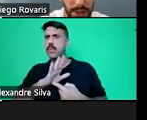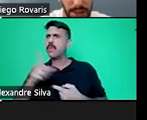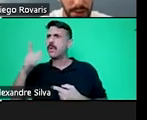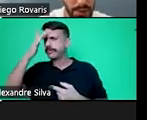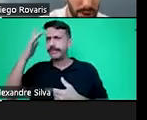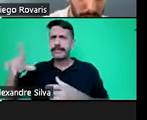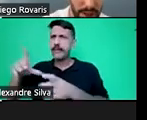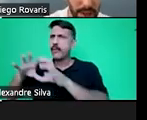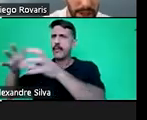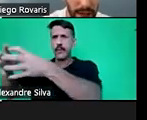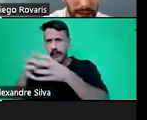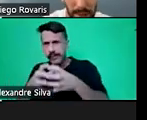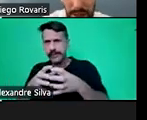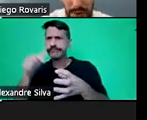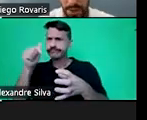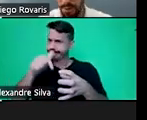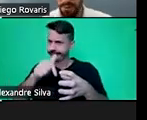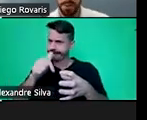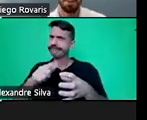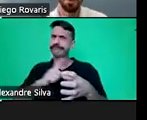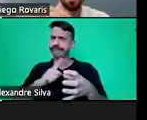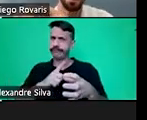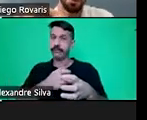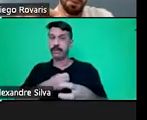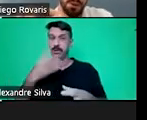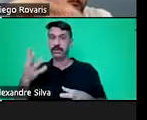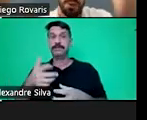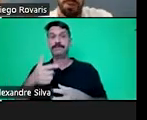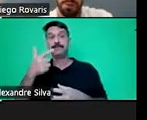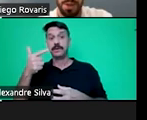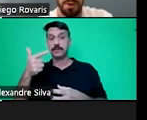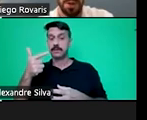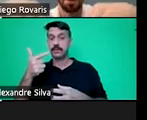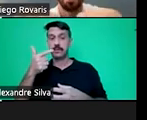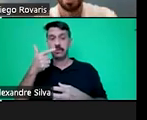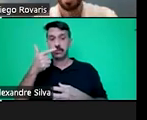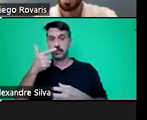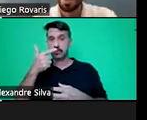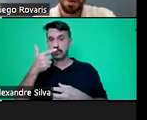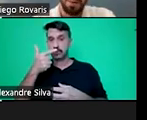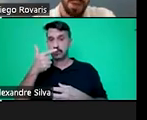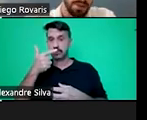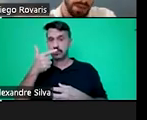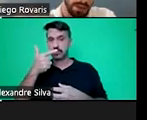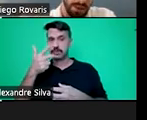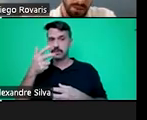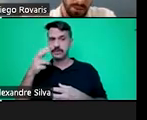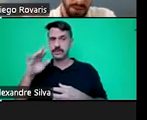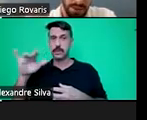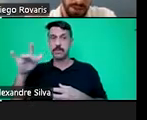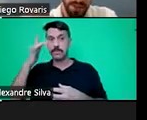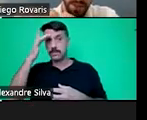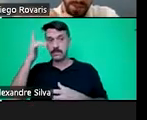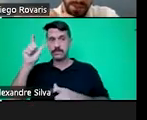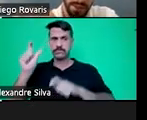grande de indivíduos com e sem TDAH, então mais de 225 mil indivíduos, isso só foi possível a partir de uma colaboração